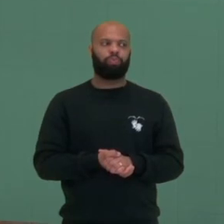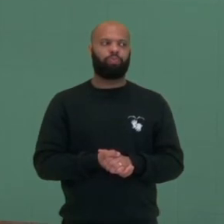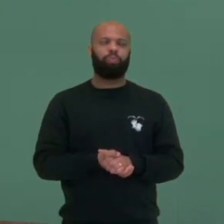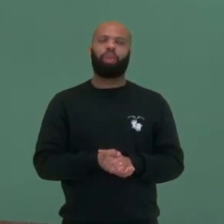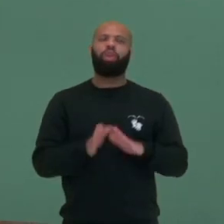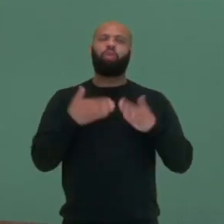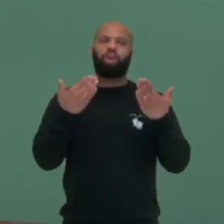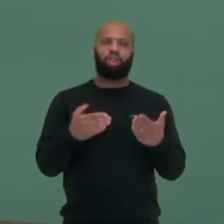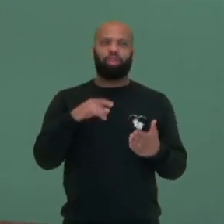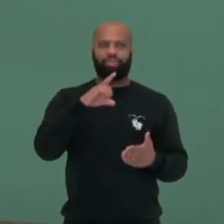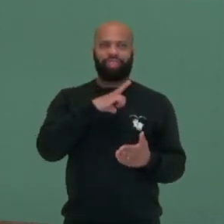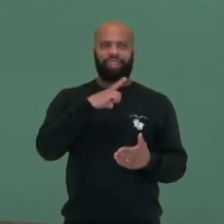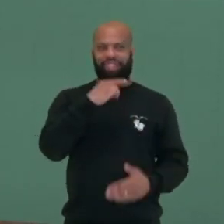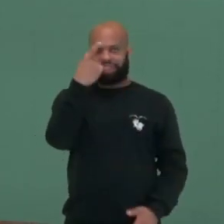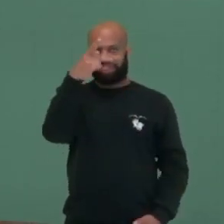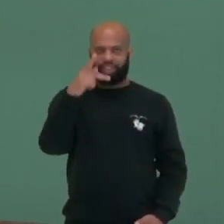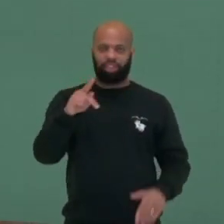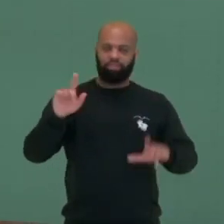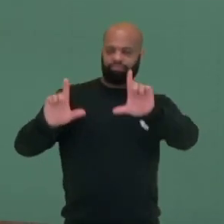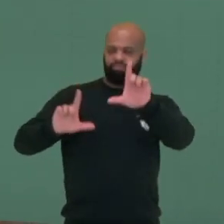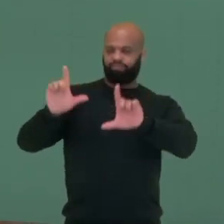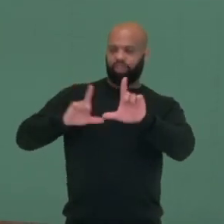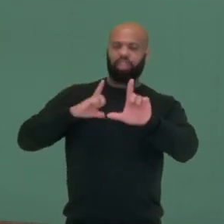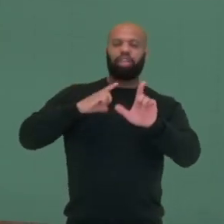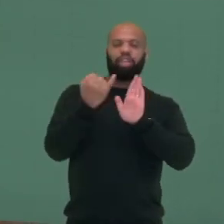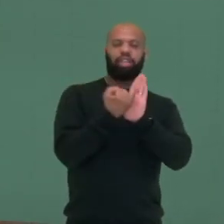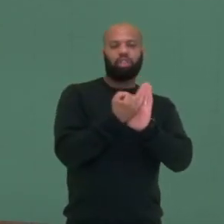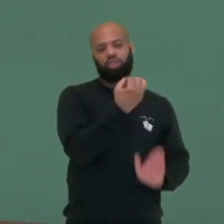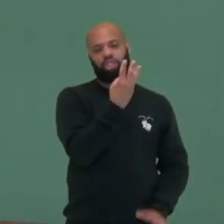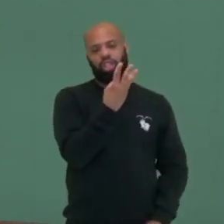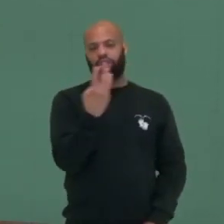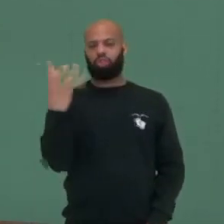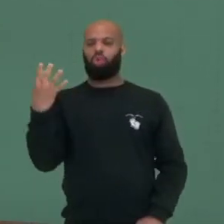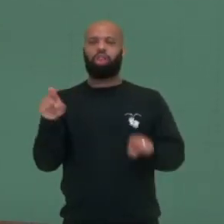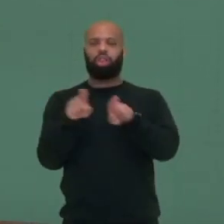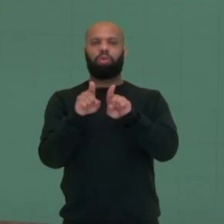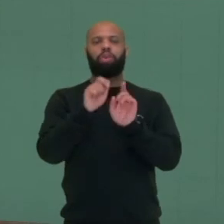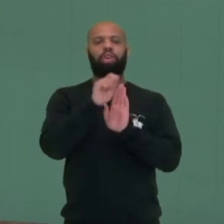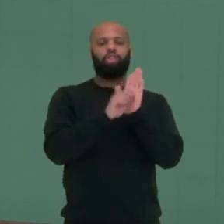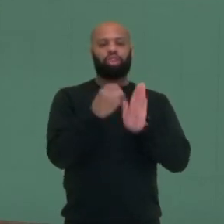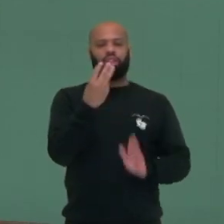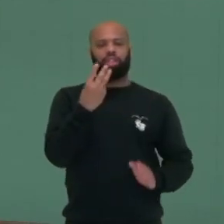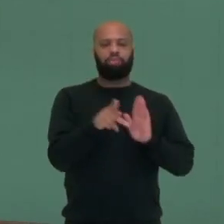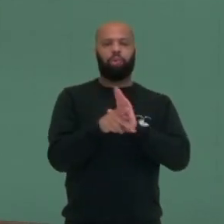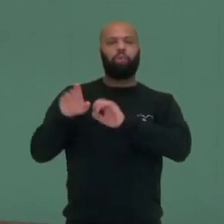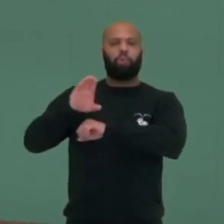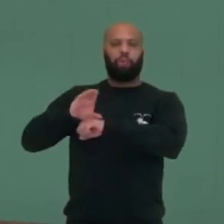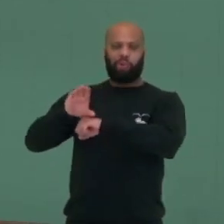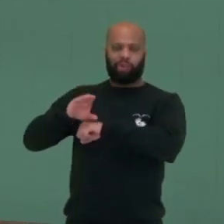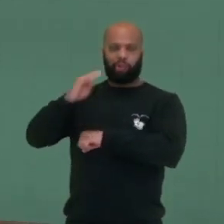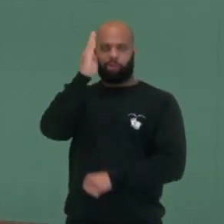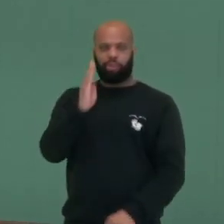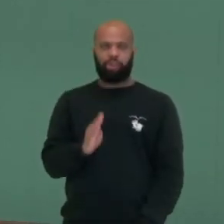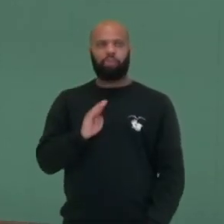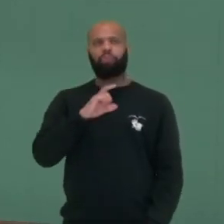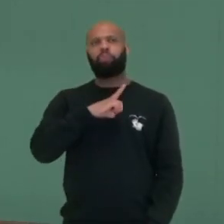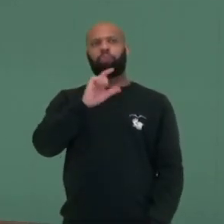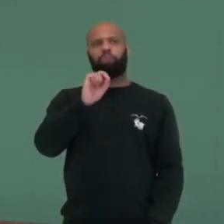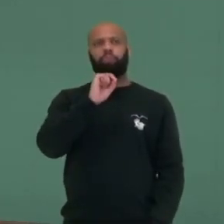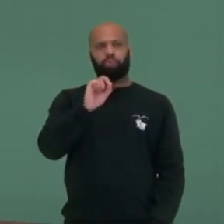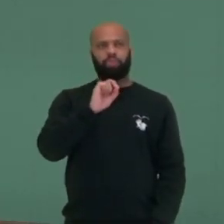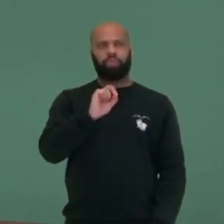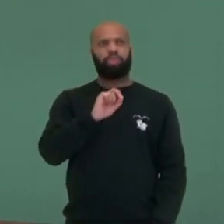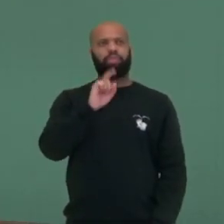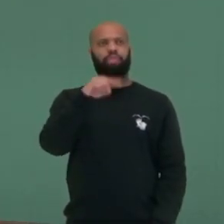Ficaram na sua tela aí os incisos 3 e 4 do artigo 3º da Constituição do Brasil aí como destaque. E diz ali o inciso